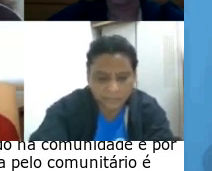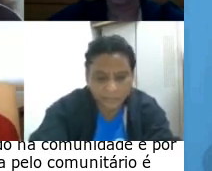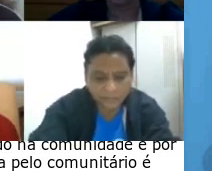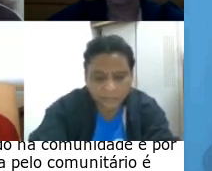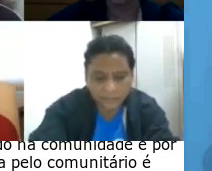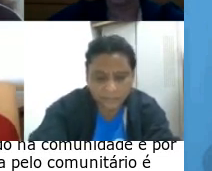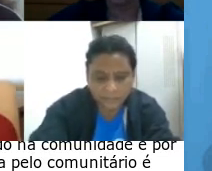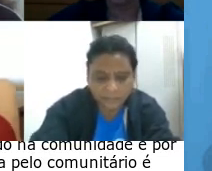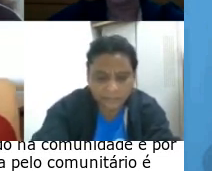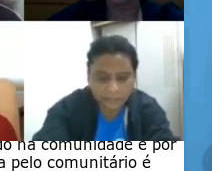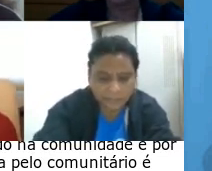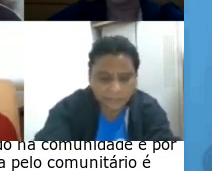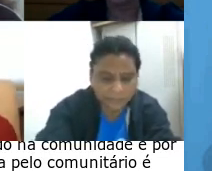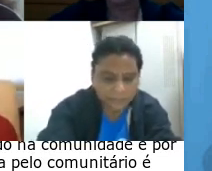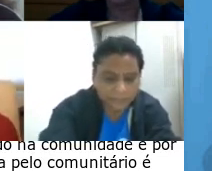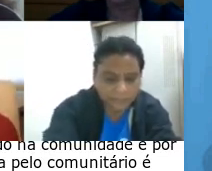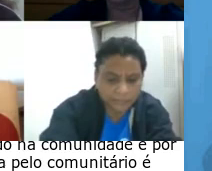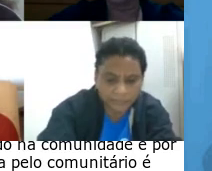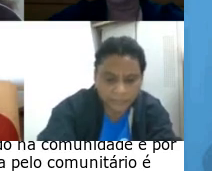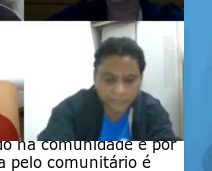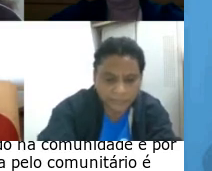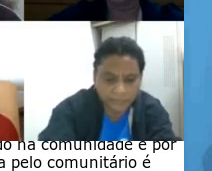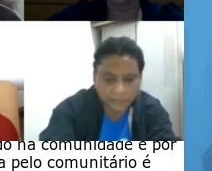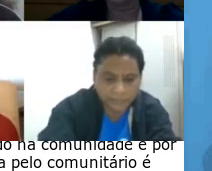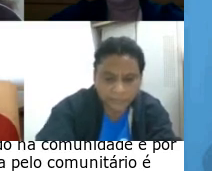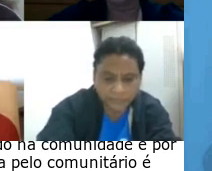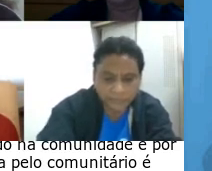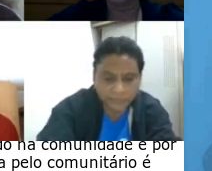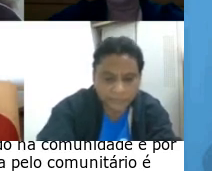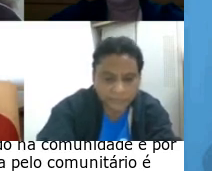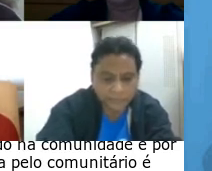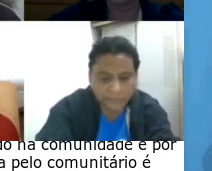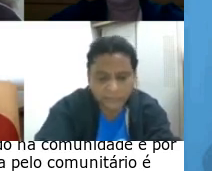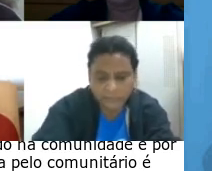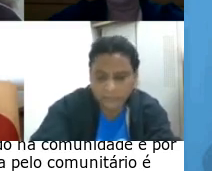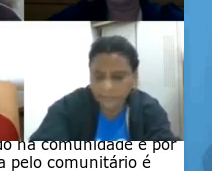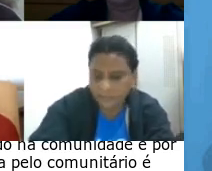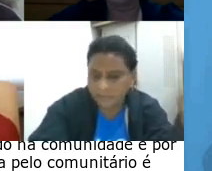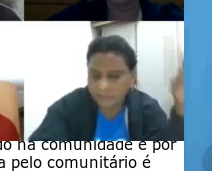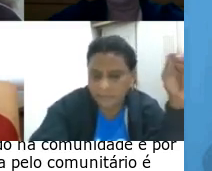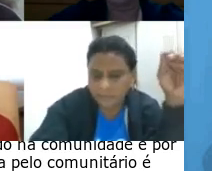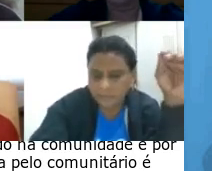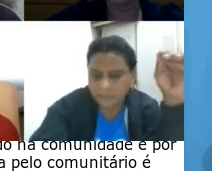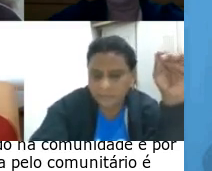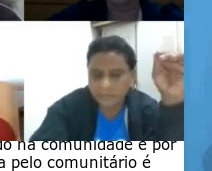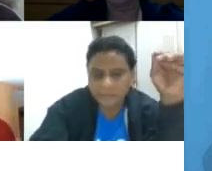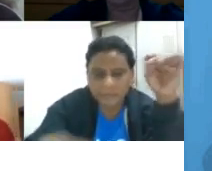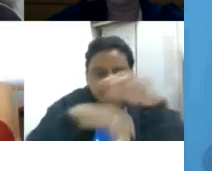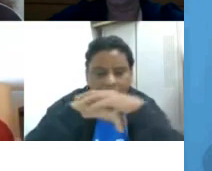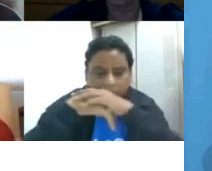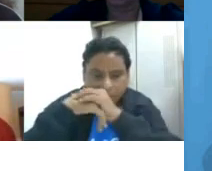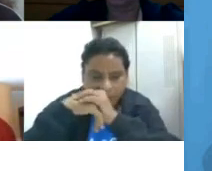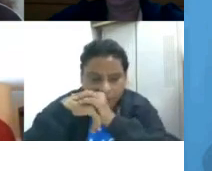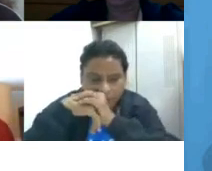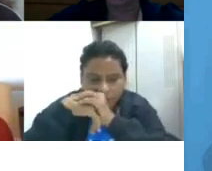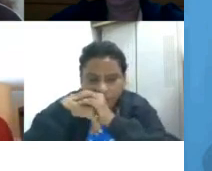outra irmã descobriu expulsou ele porque ele não aceitava o tratamento estava contaminando a casa toda e essa outra irmã acolheu